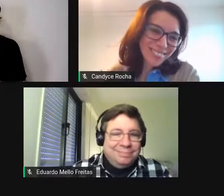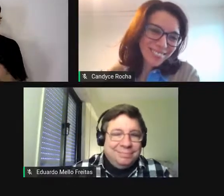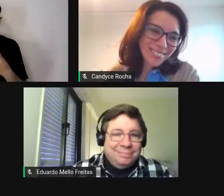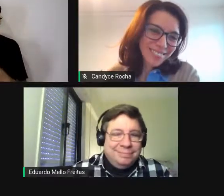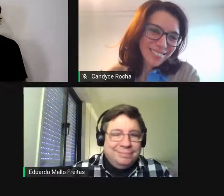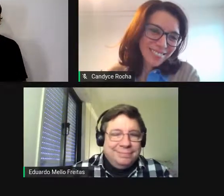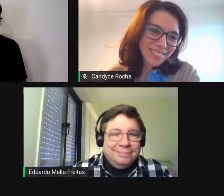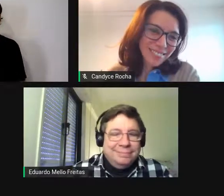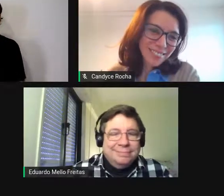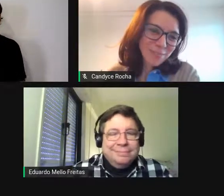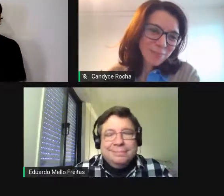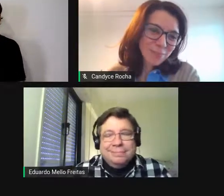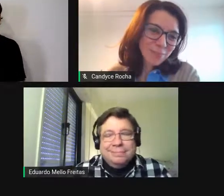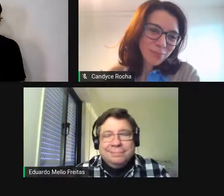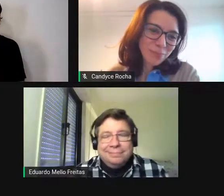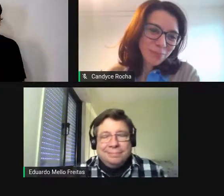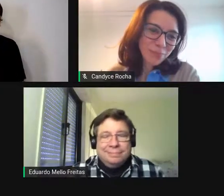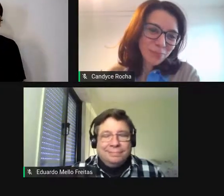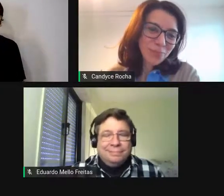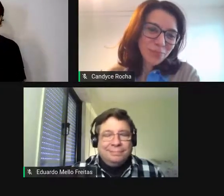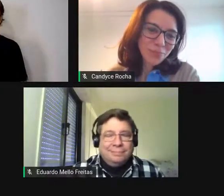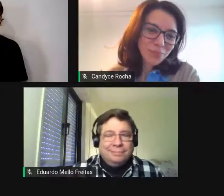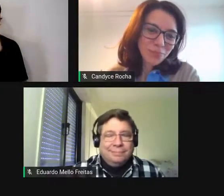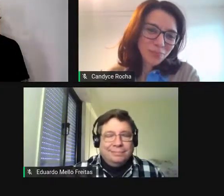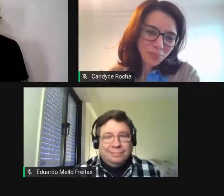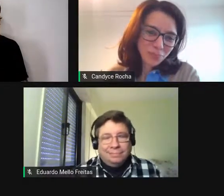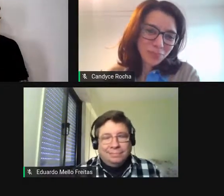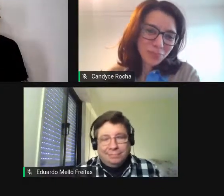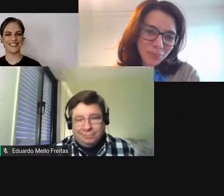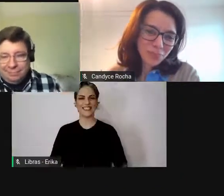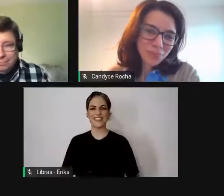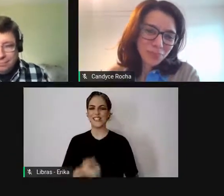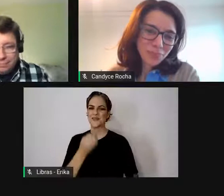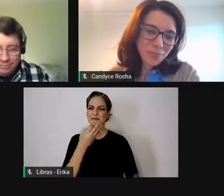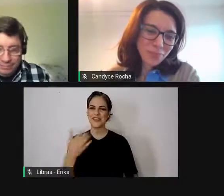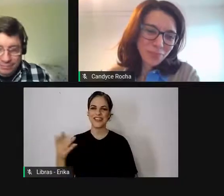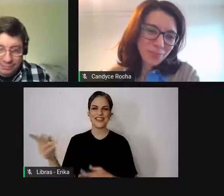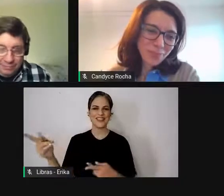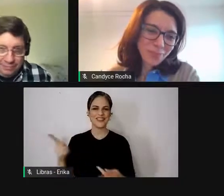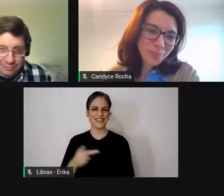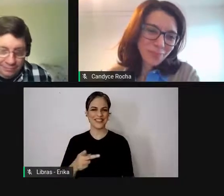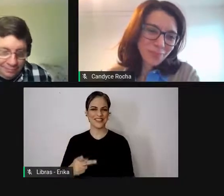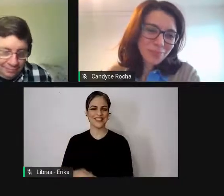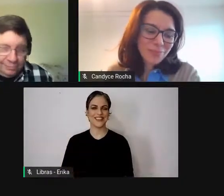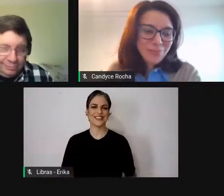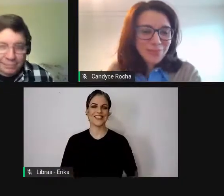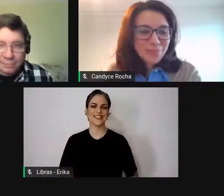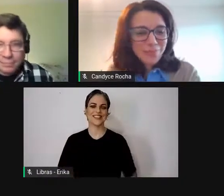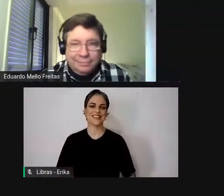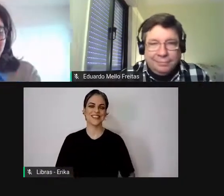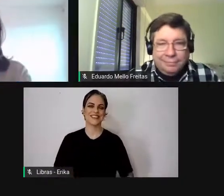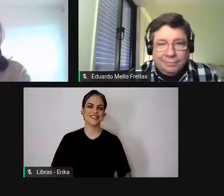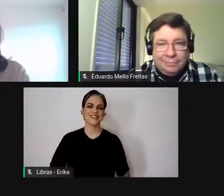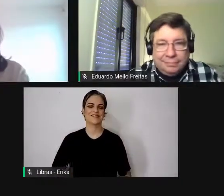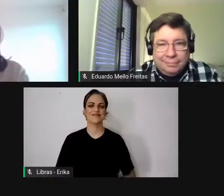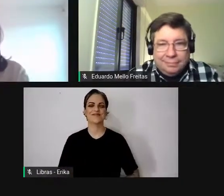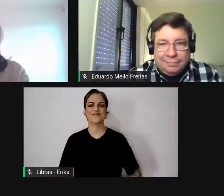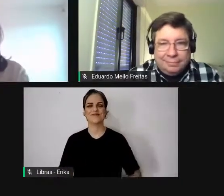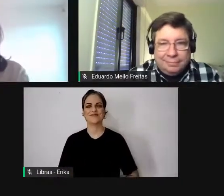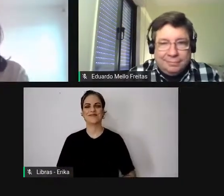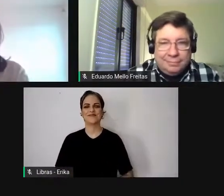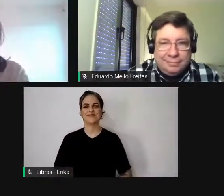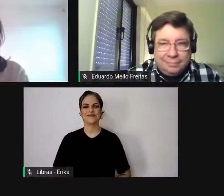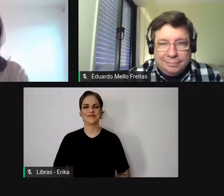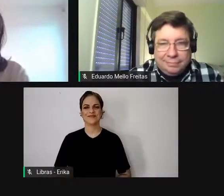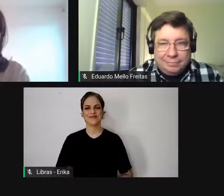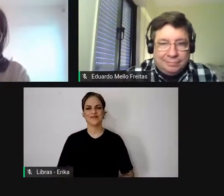evento. Eu já vou apresentá-los com a devida formalidade, né? Mas antes